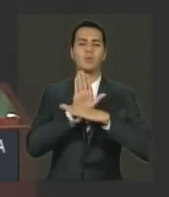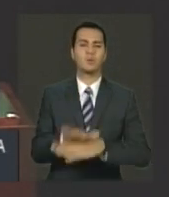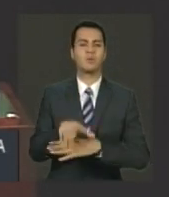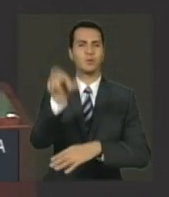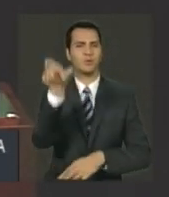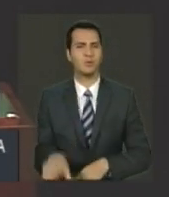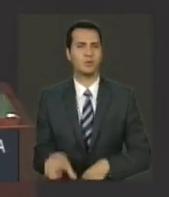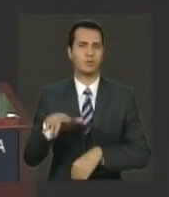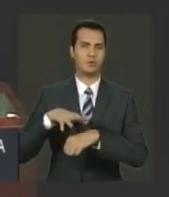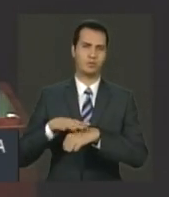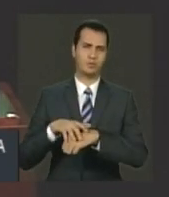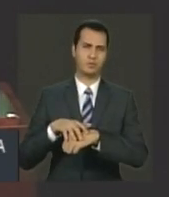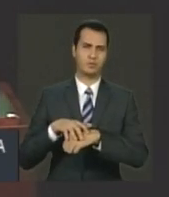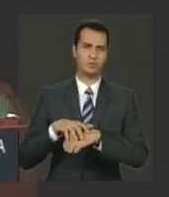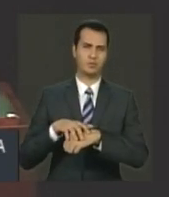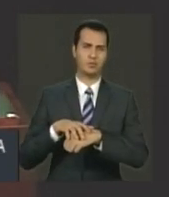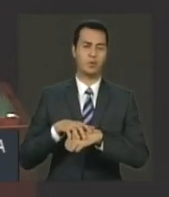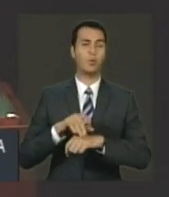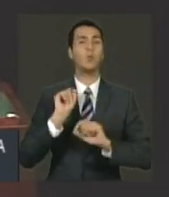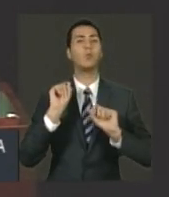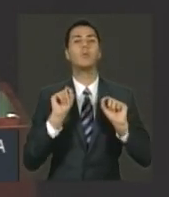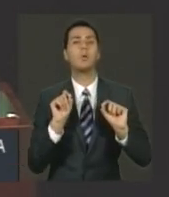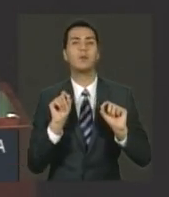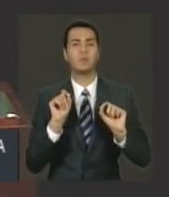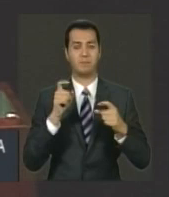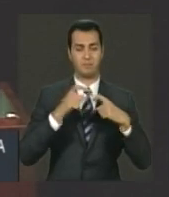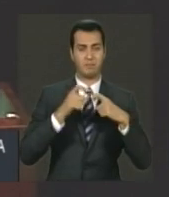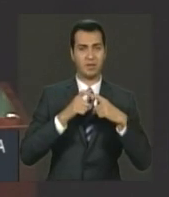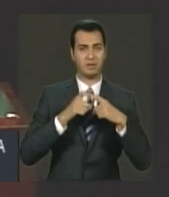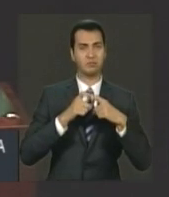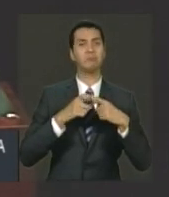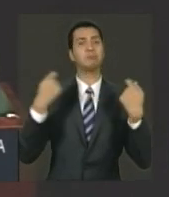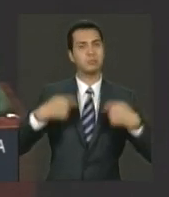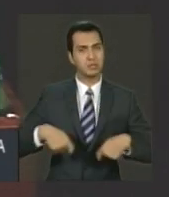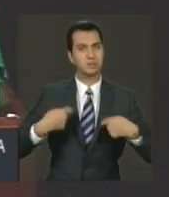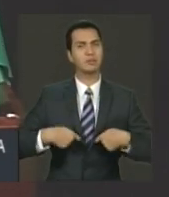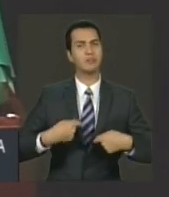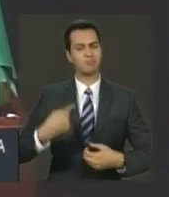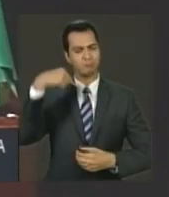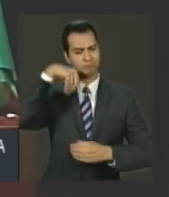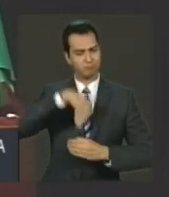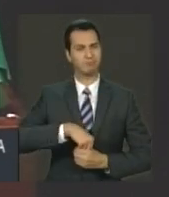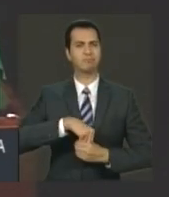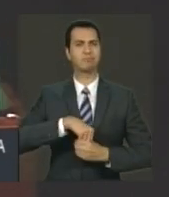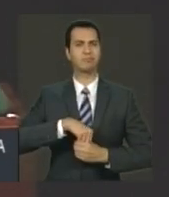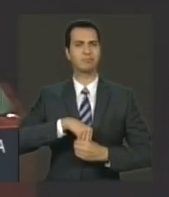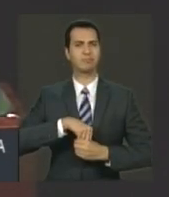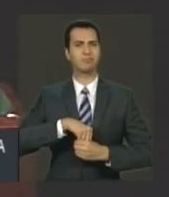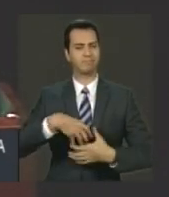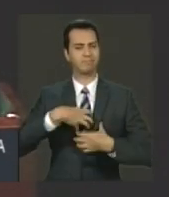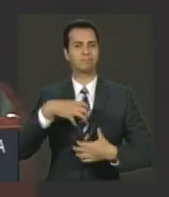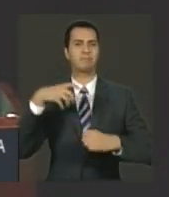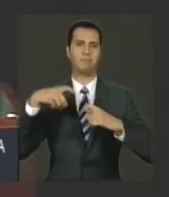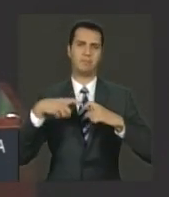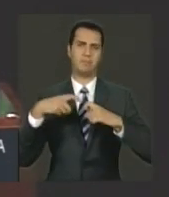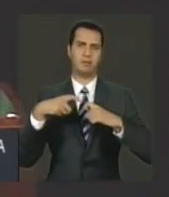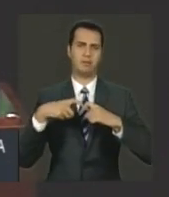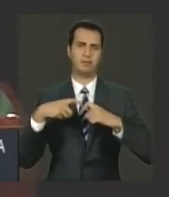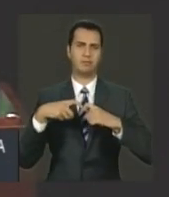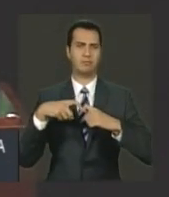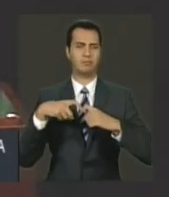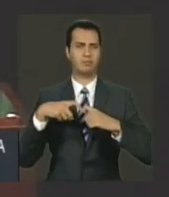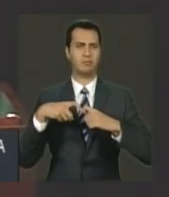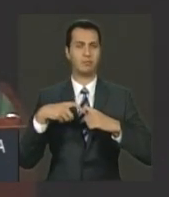a missão do médico é ser médico. A cardiologia do futuro tem